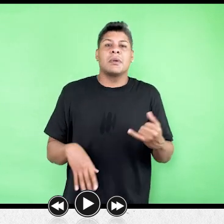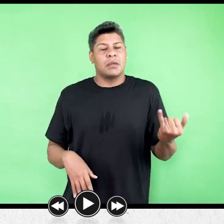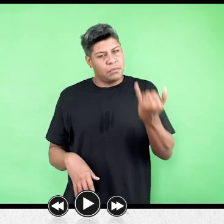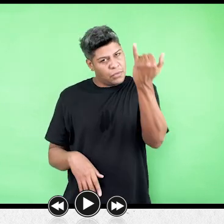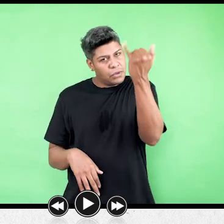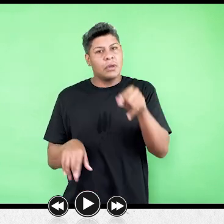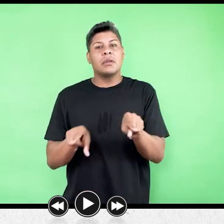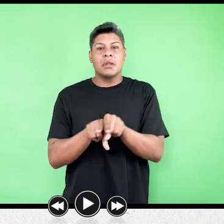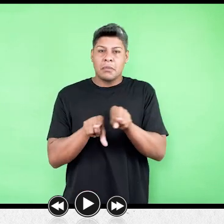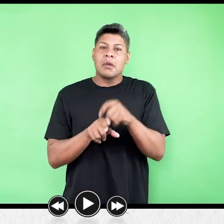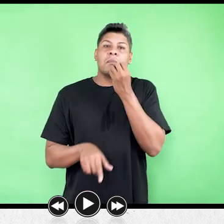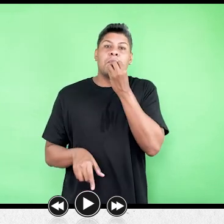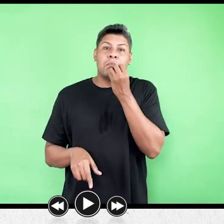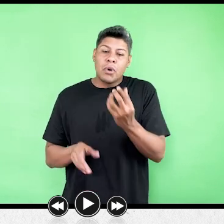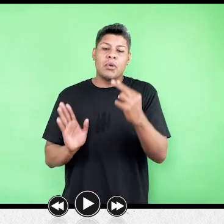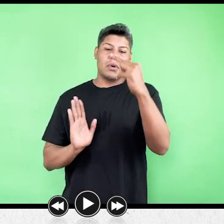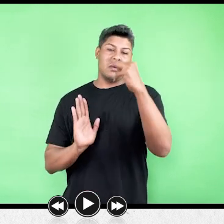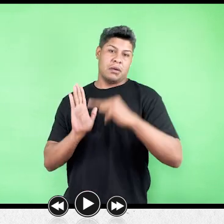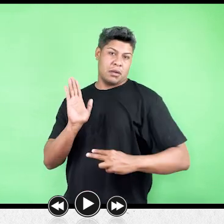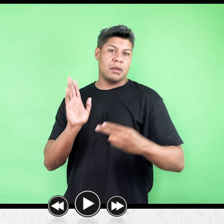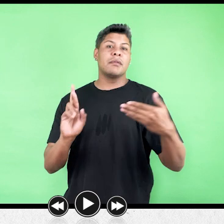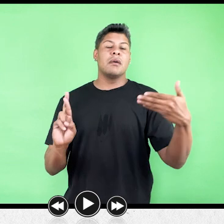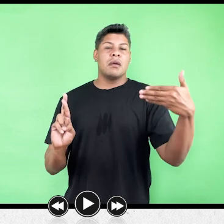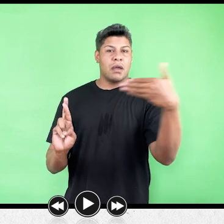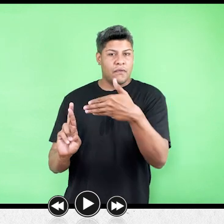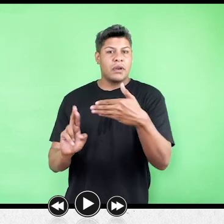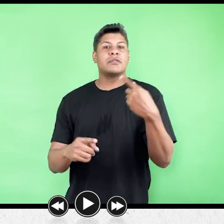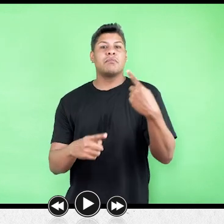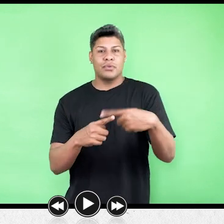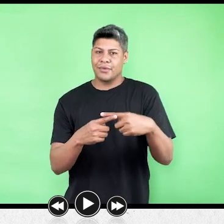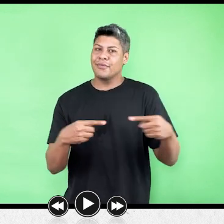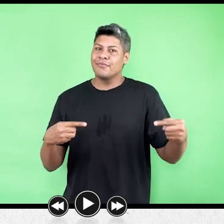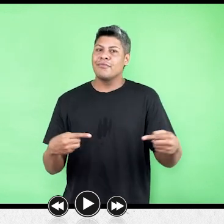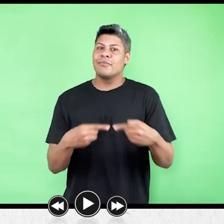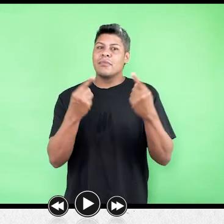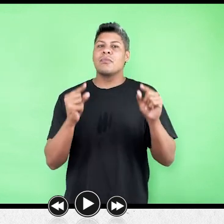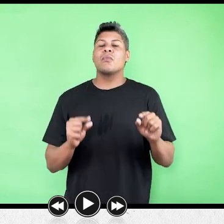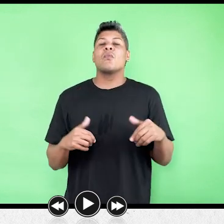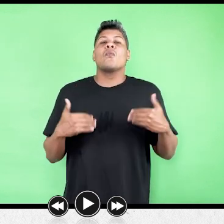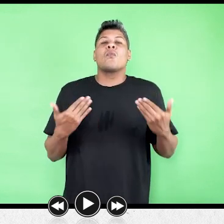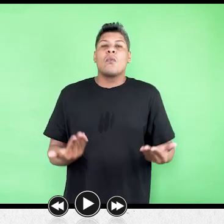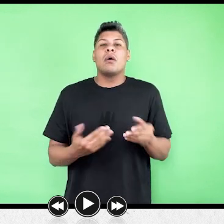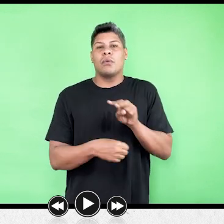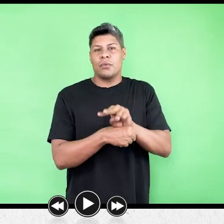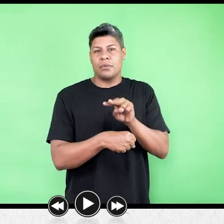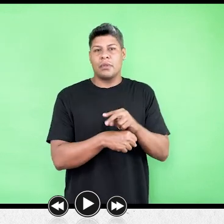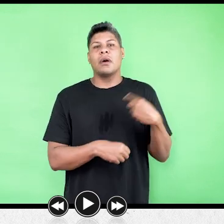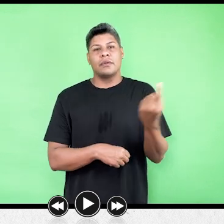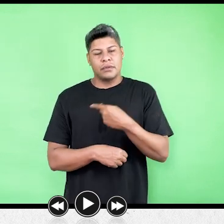também dar uma boa lida nessa referência, porque vai relacionar aí quais são os cuidados que a gente precisa